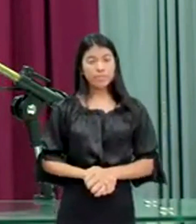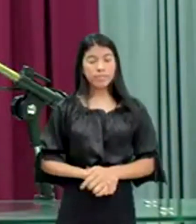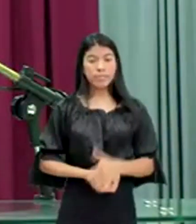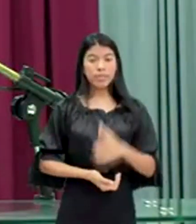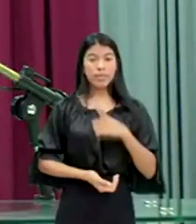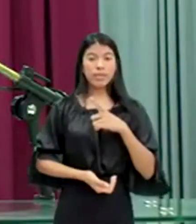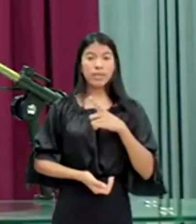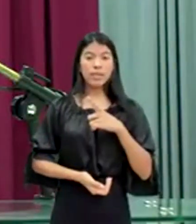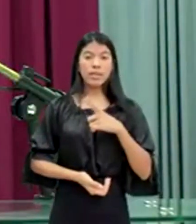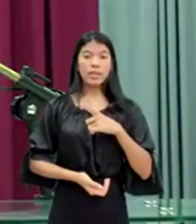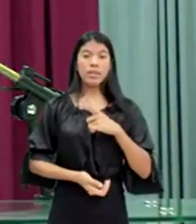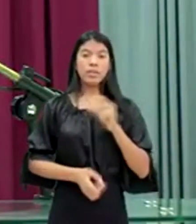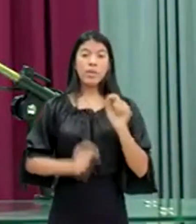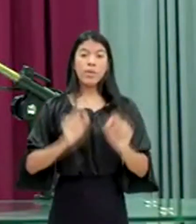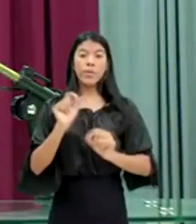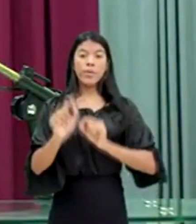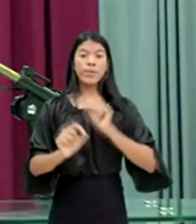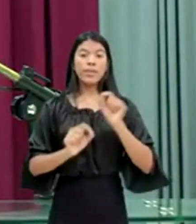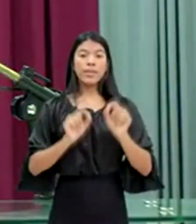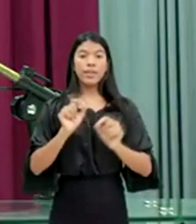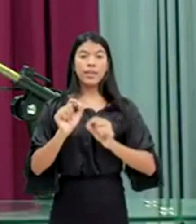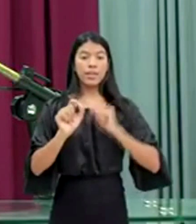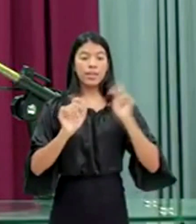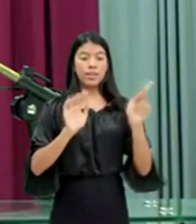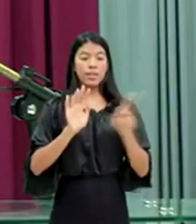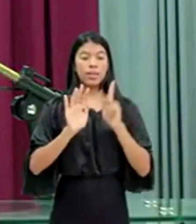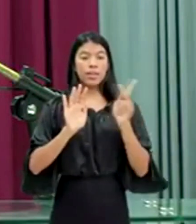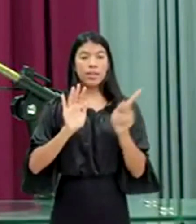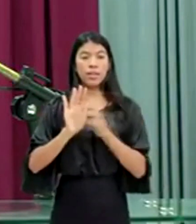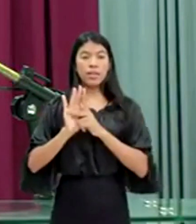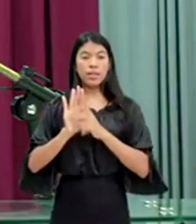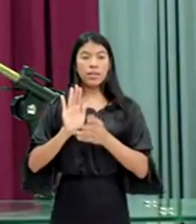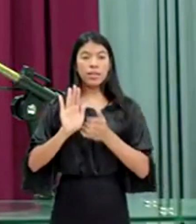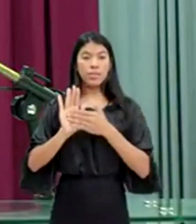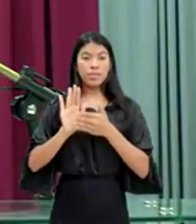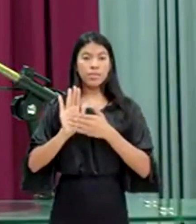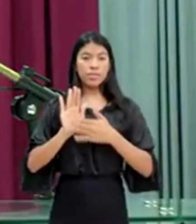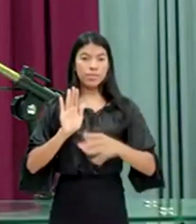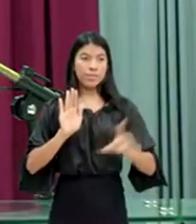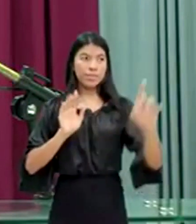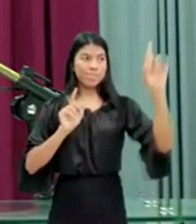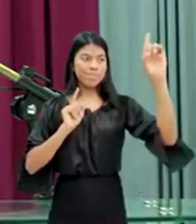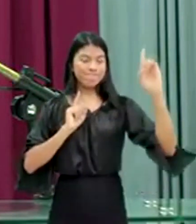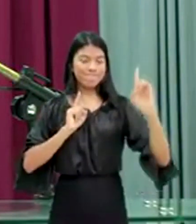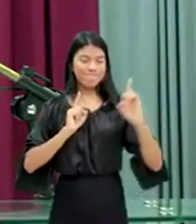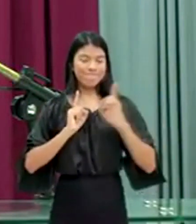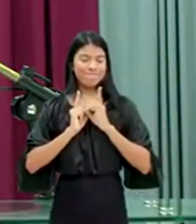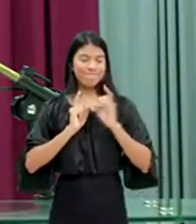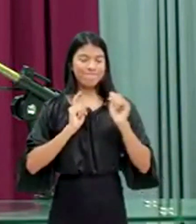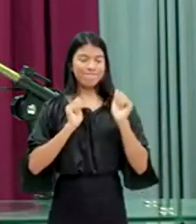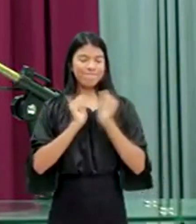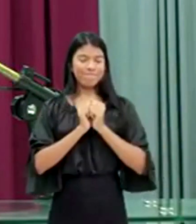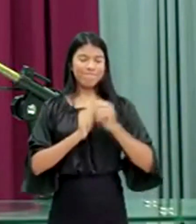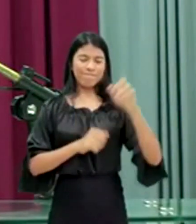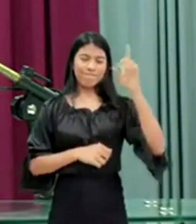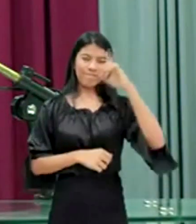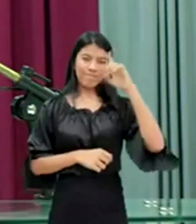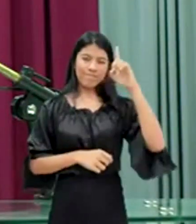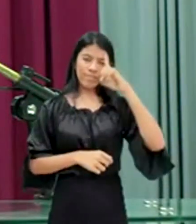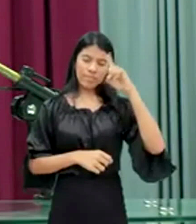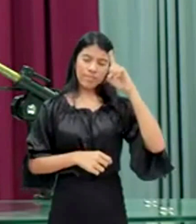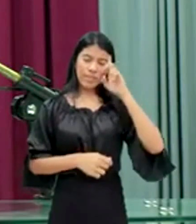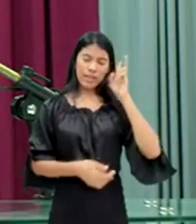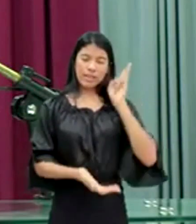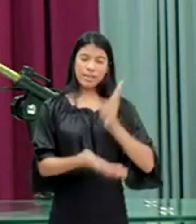a promessa dEle, de que Ele estaria conosco todos os